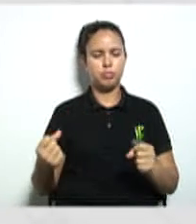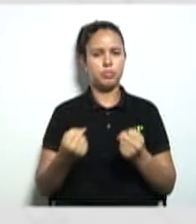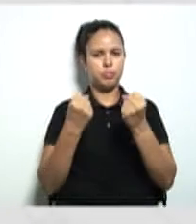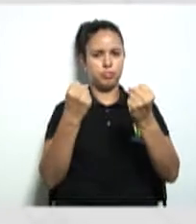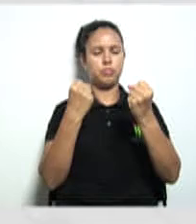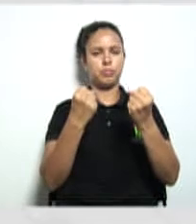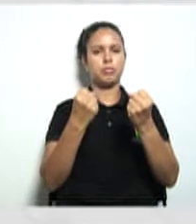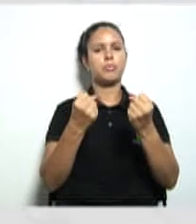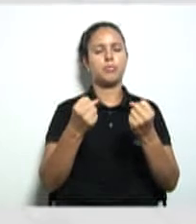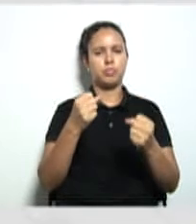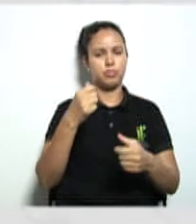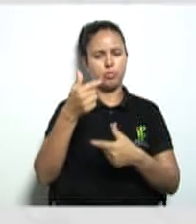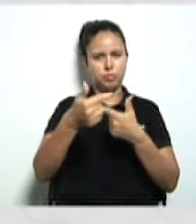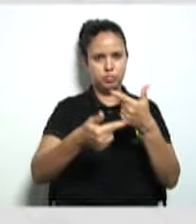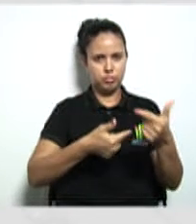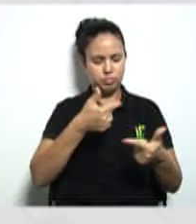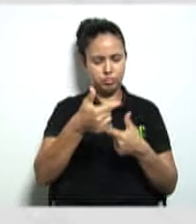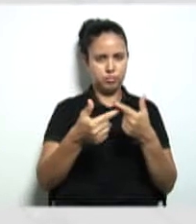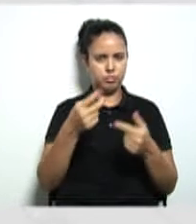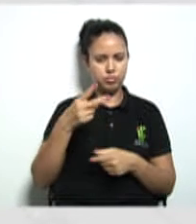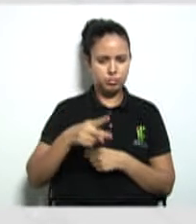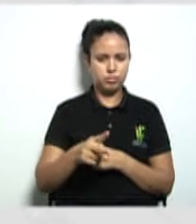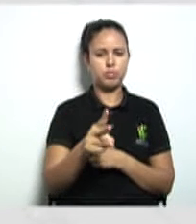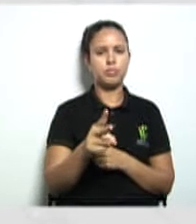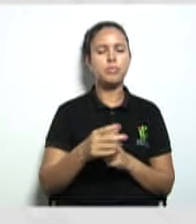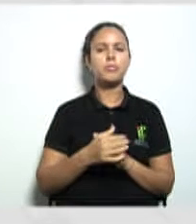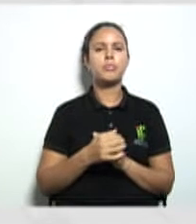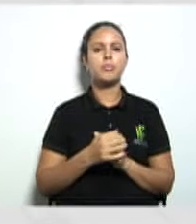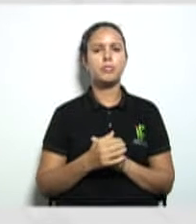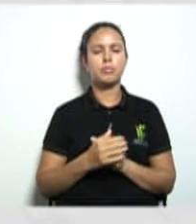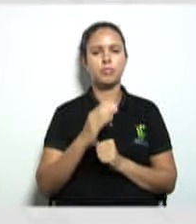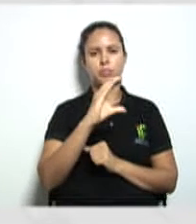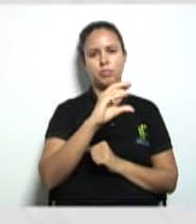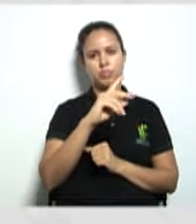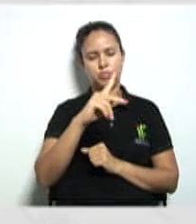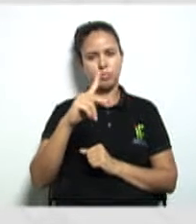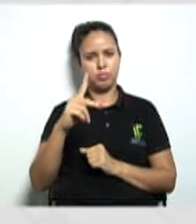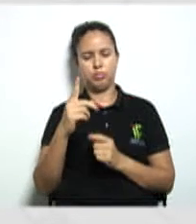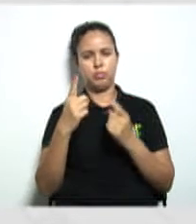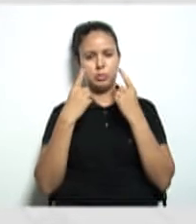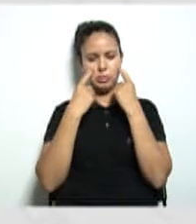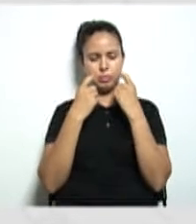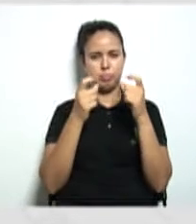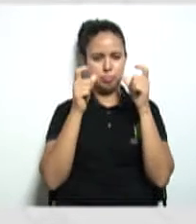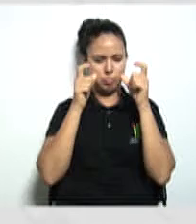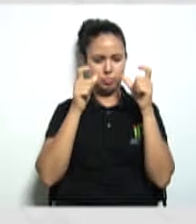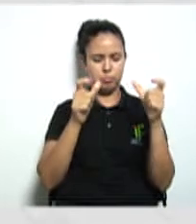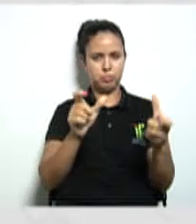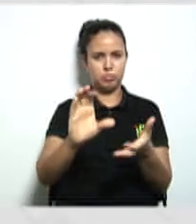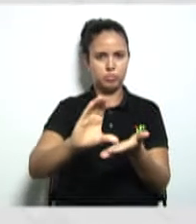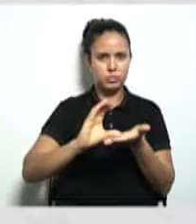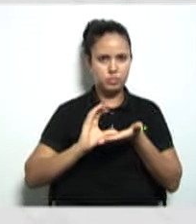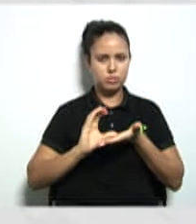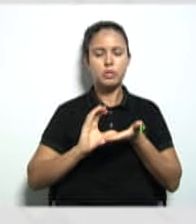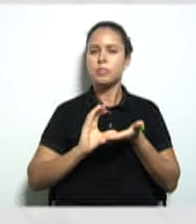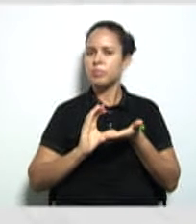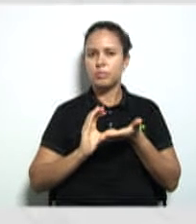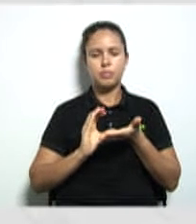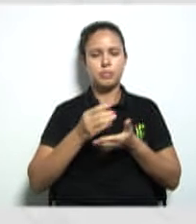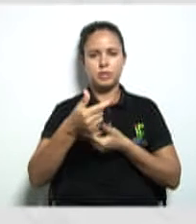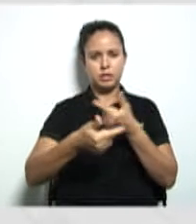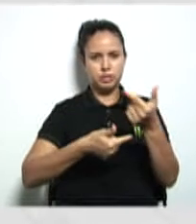sua operação. A cooperativa não tem lucro. Ela trabalha para que os